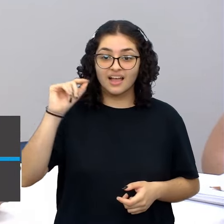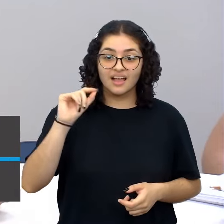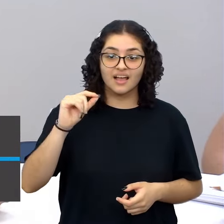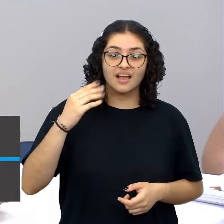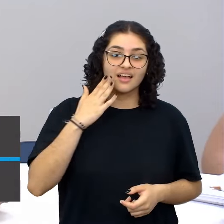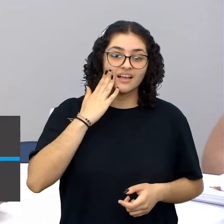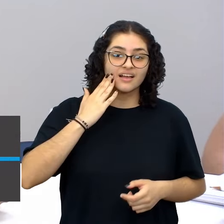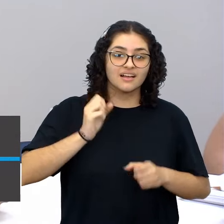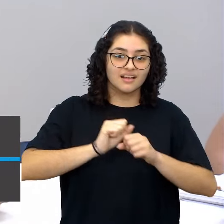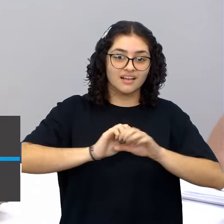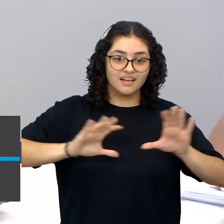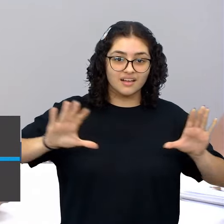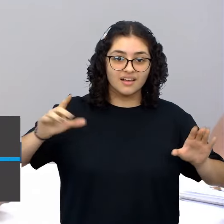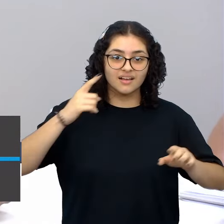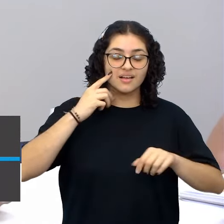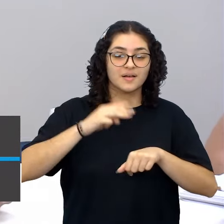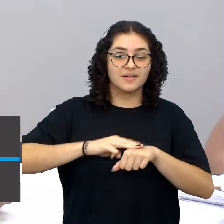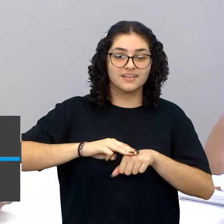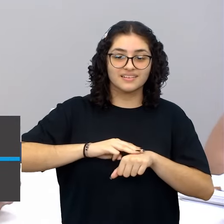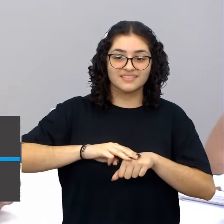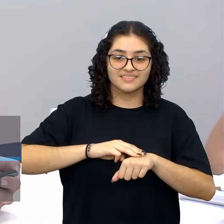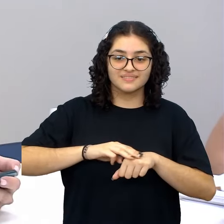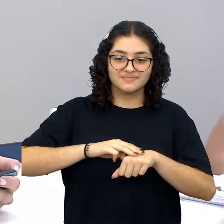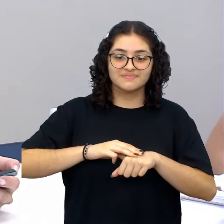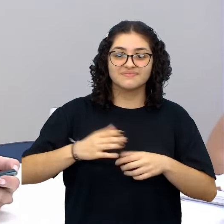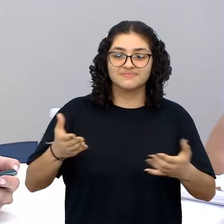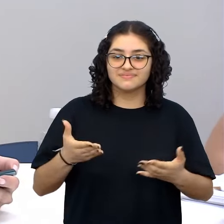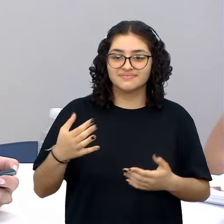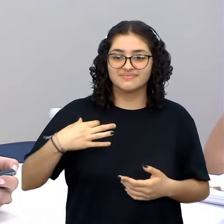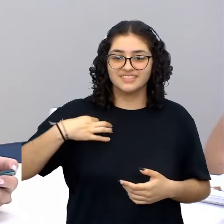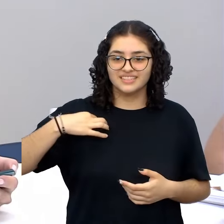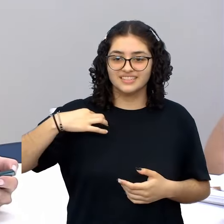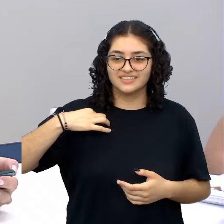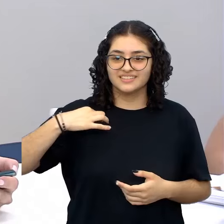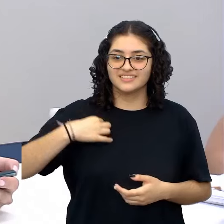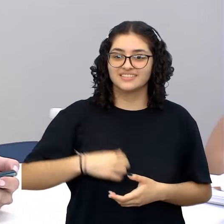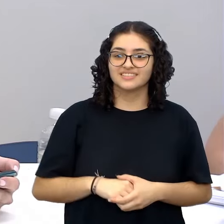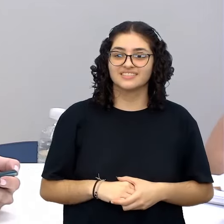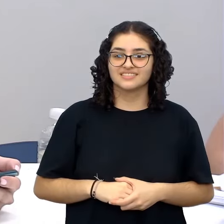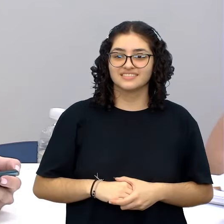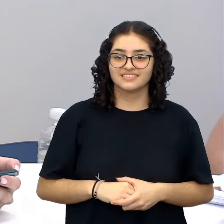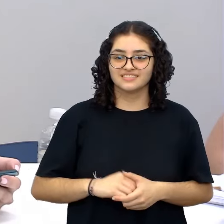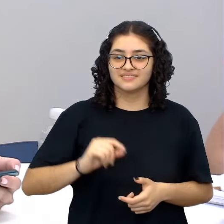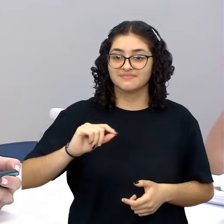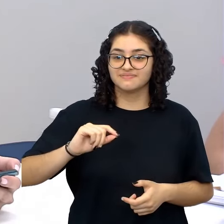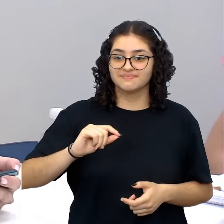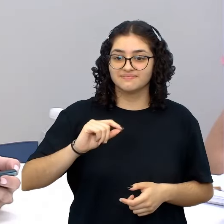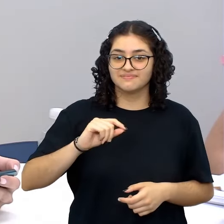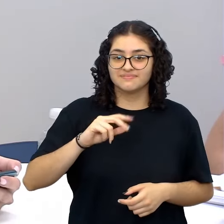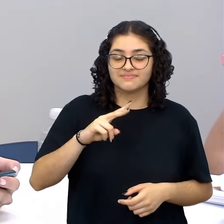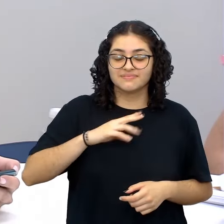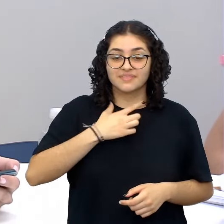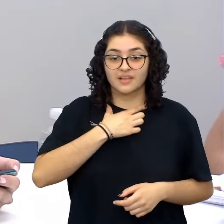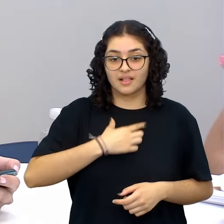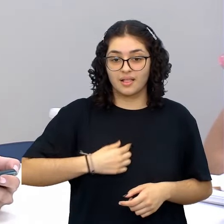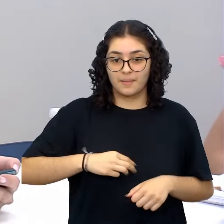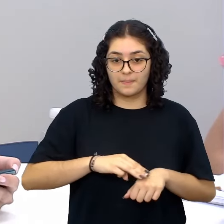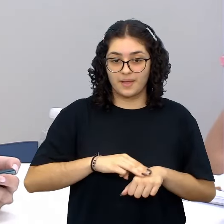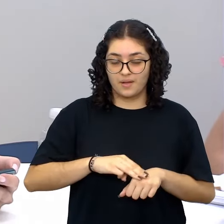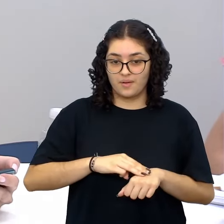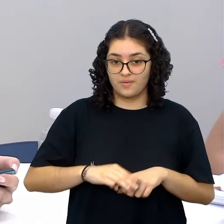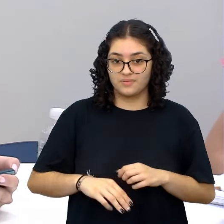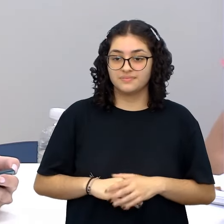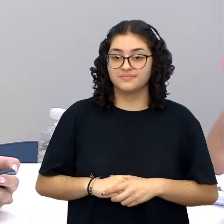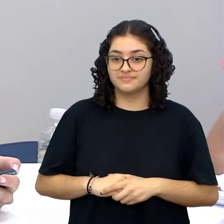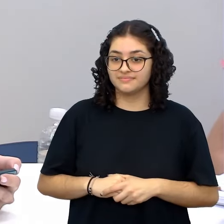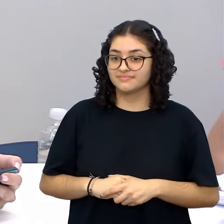cabelos grisalhos, olhos castanhos. Hoje eu estou vestindo um vestido verde e estou com um colar marrom. E